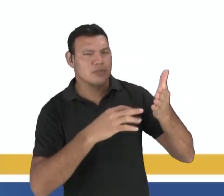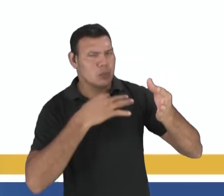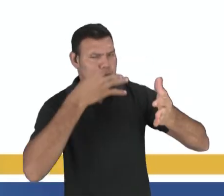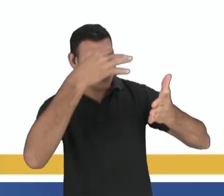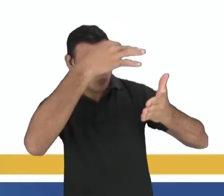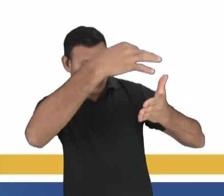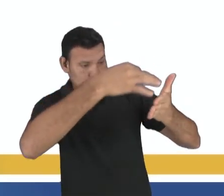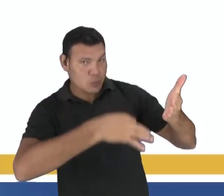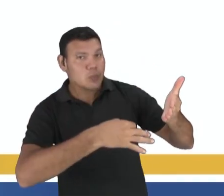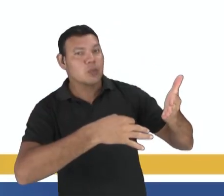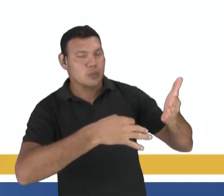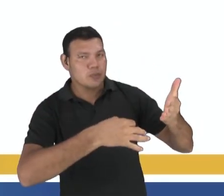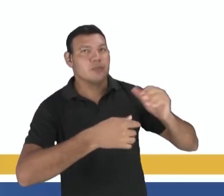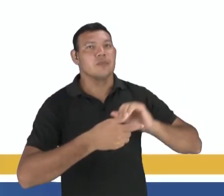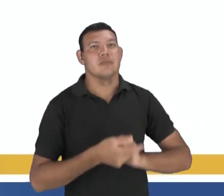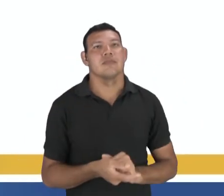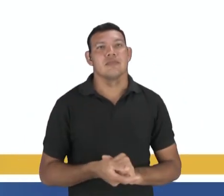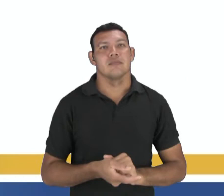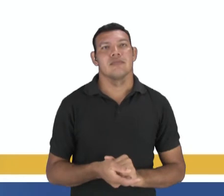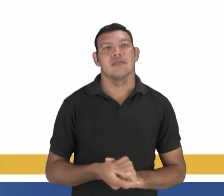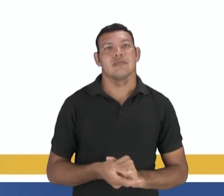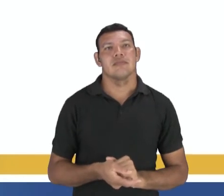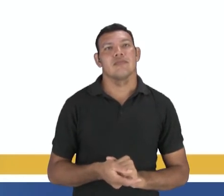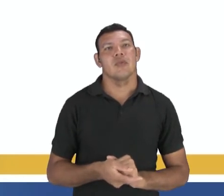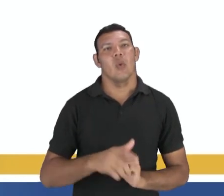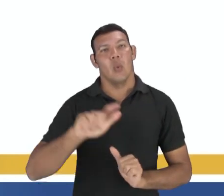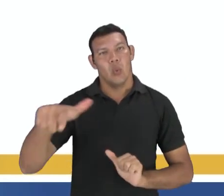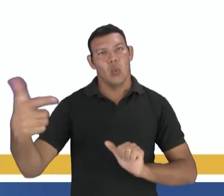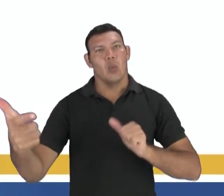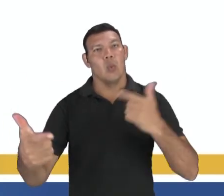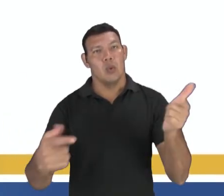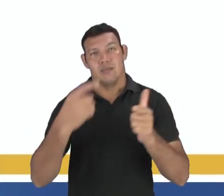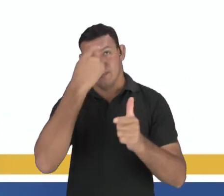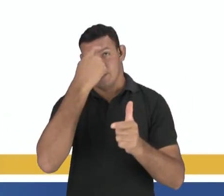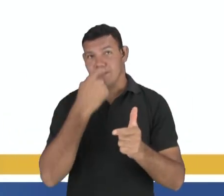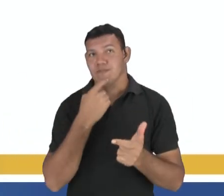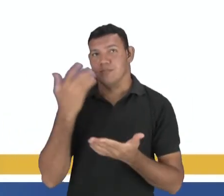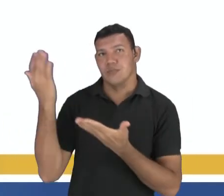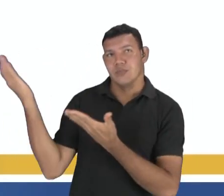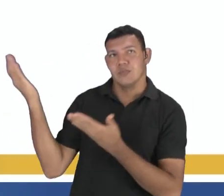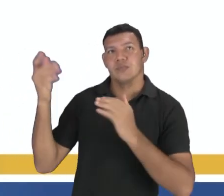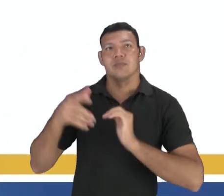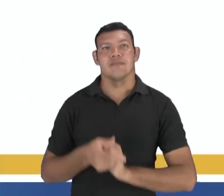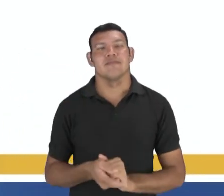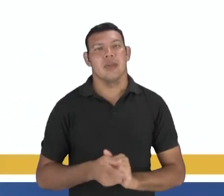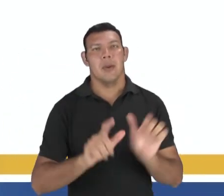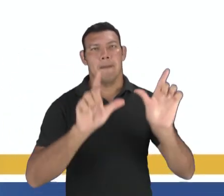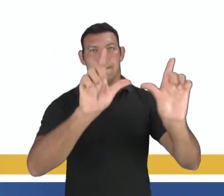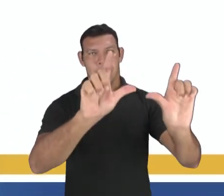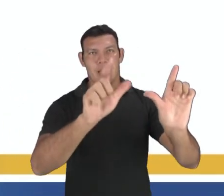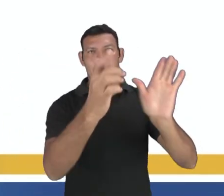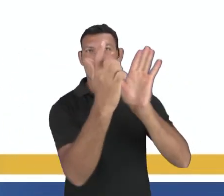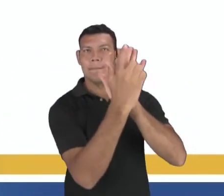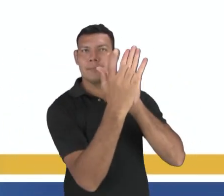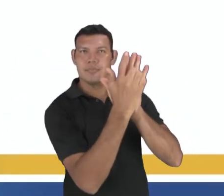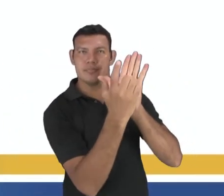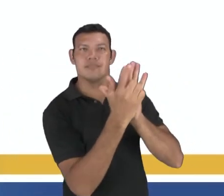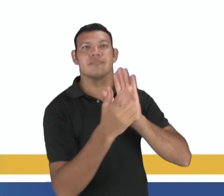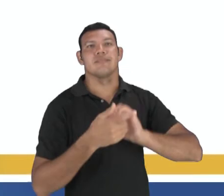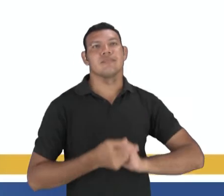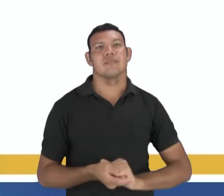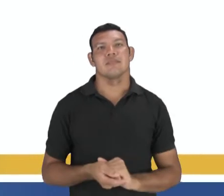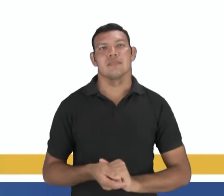maneira dando a sua opinião e argumentando. Outro também folder, talvez,